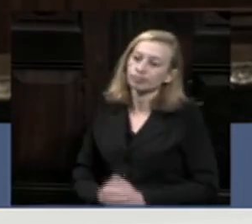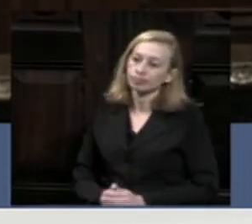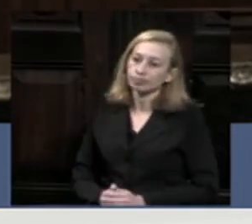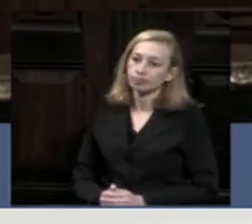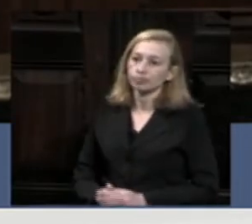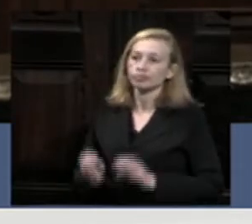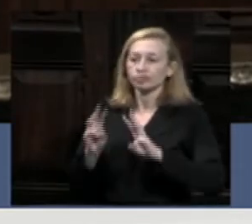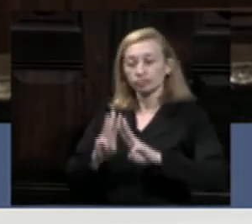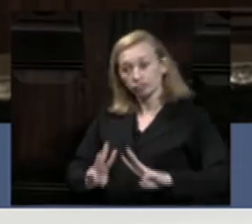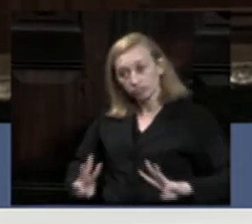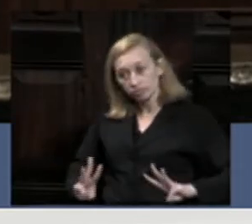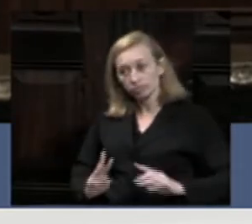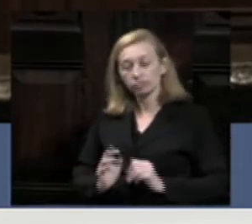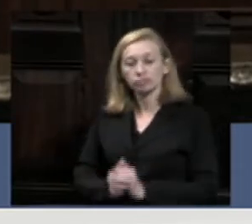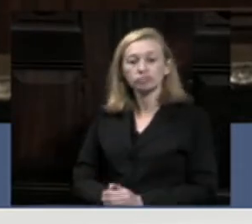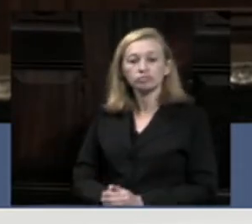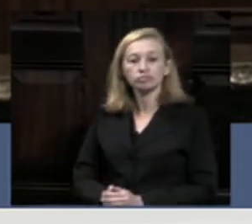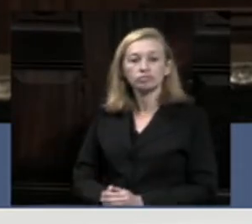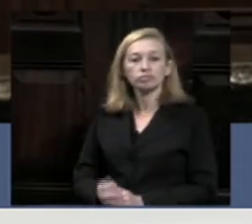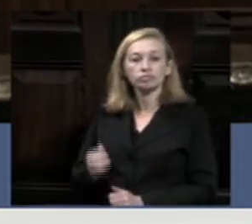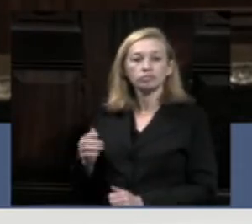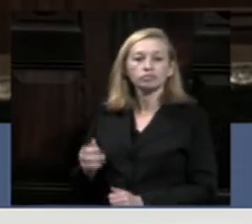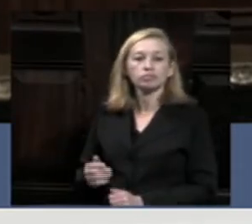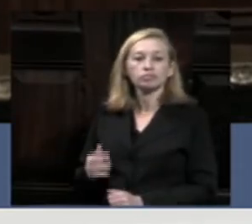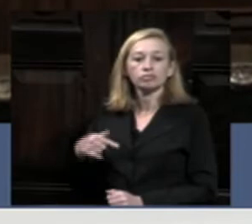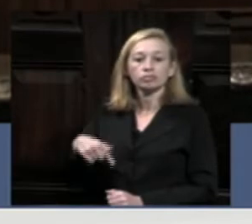Nacional da Quinta da Boa Vista.